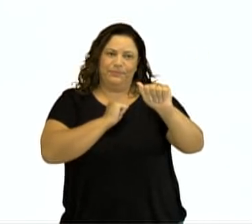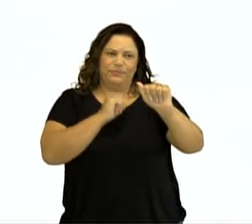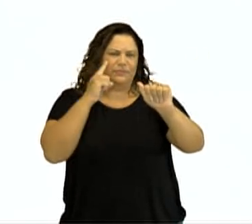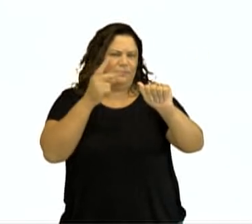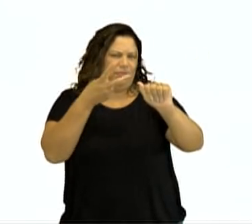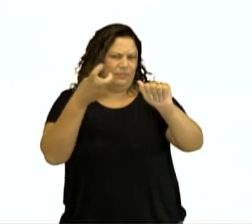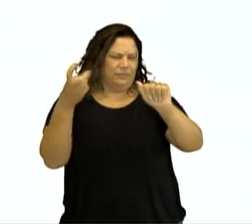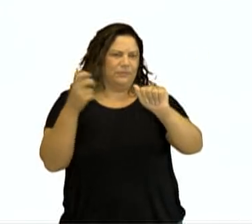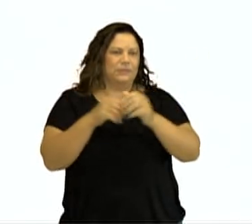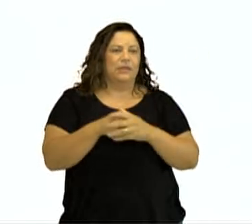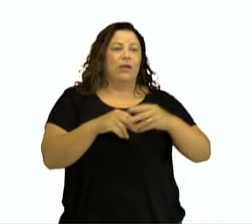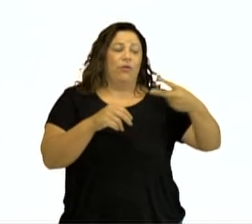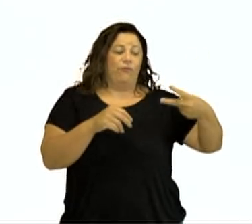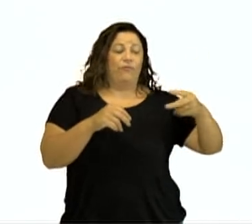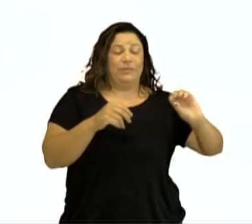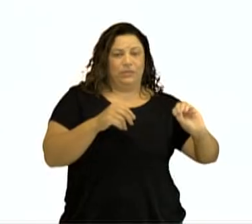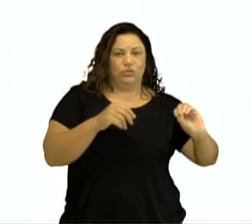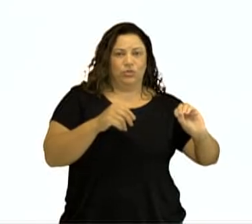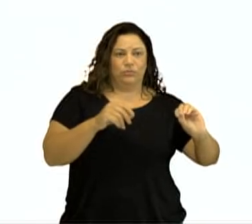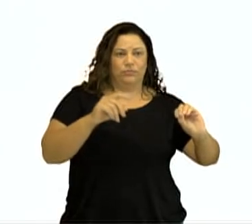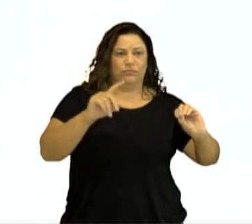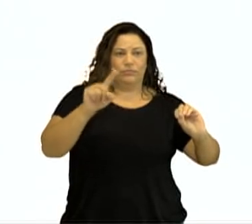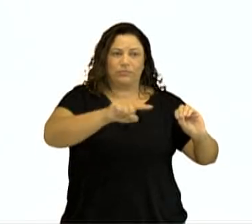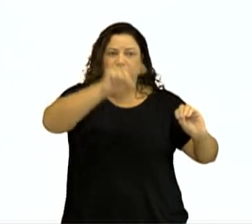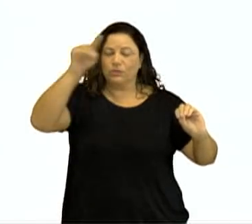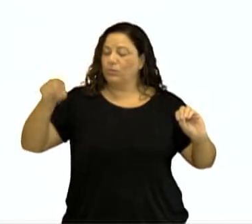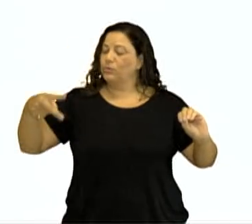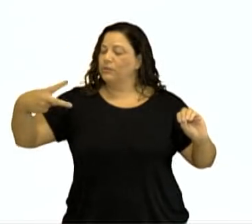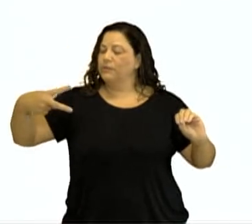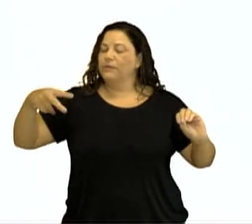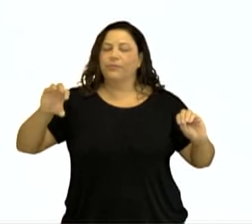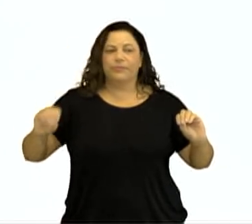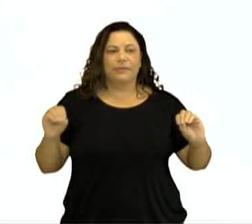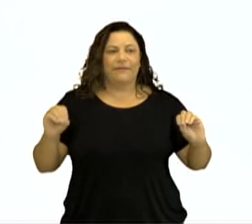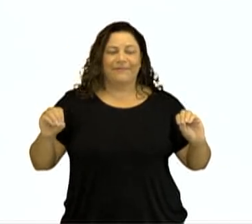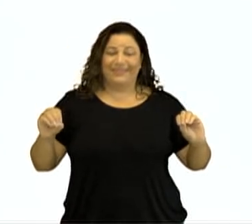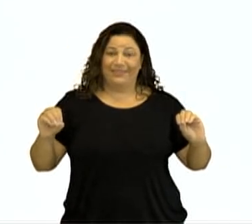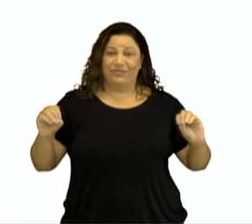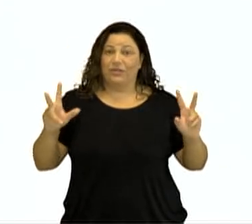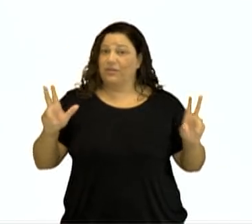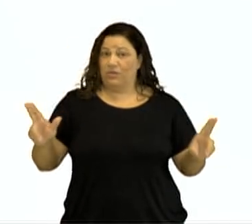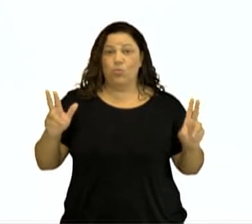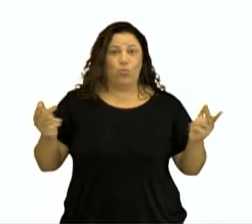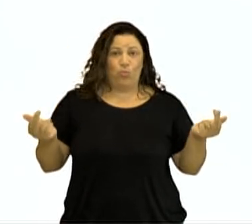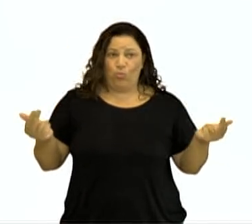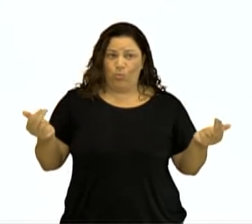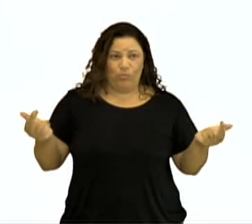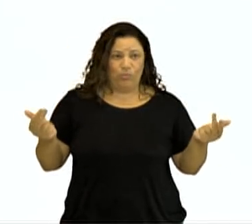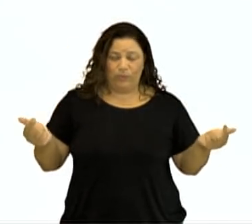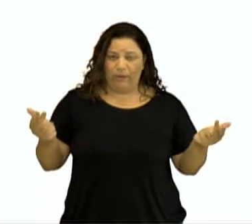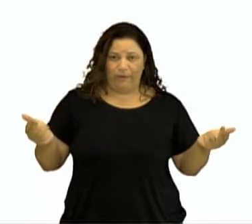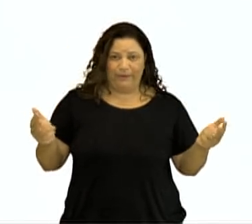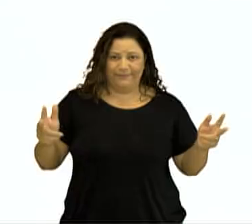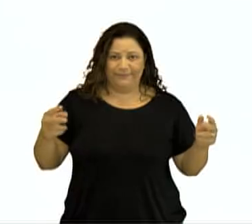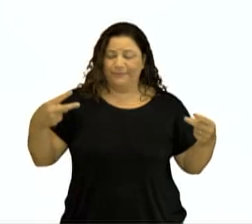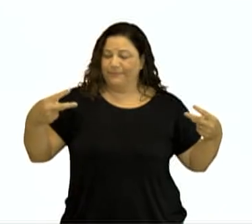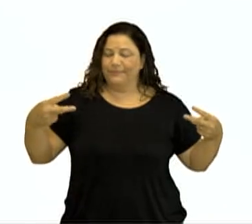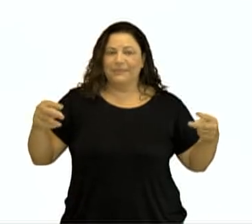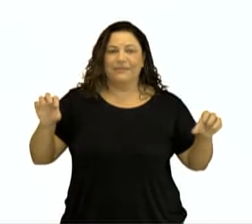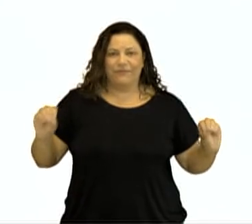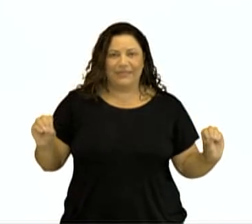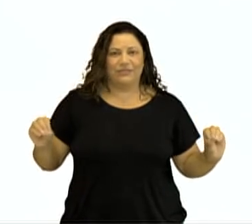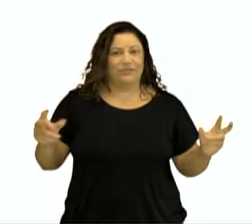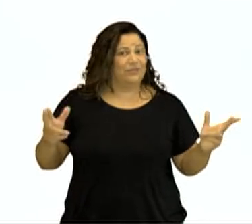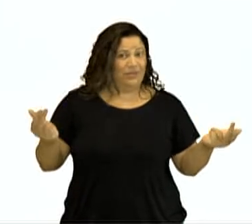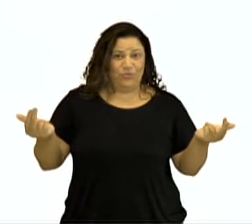Ele tem número atômico 20 aqui. Lá do outro lado, o número atômico do cálcio também é 20. Eles têm números atômicos